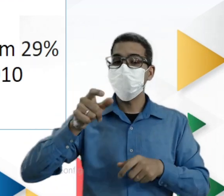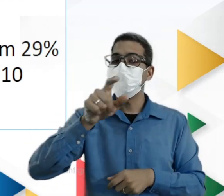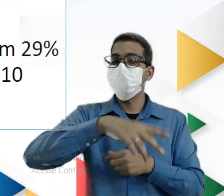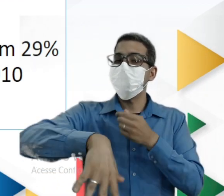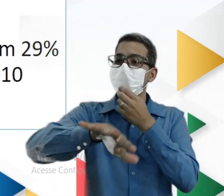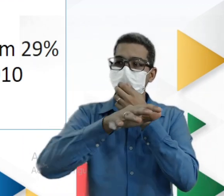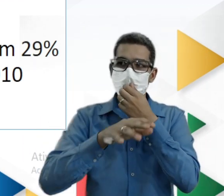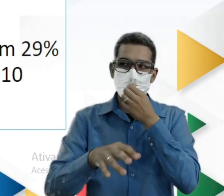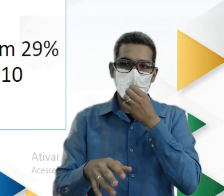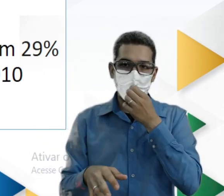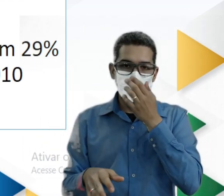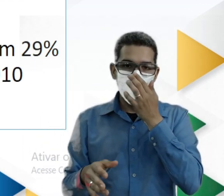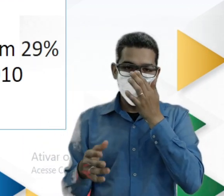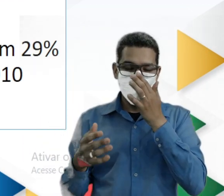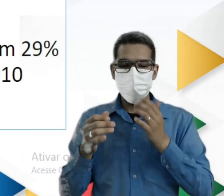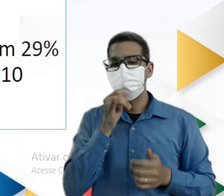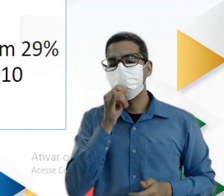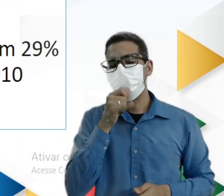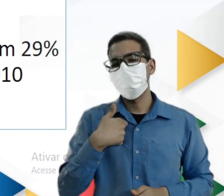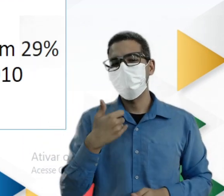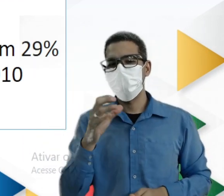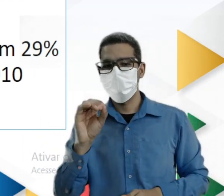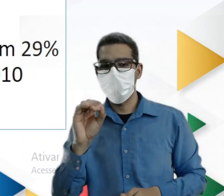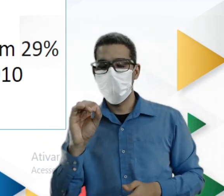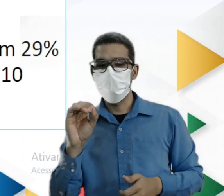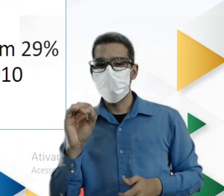As pessoas de 0 a 14 anos, por exemplo,